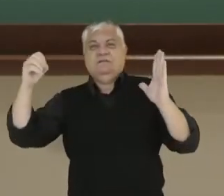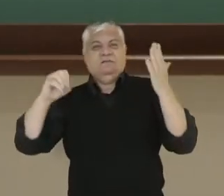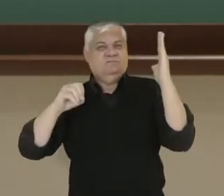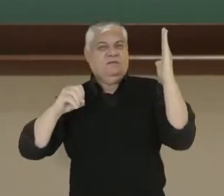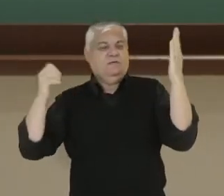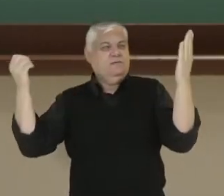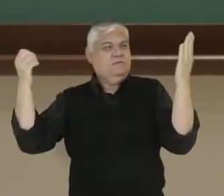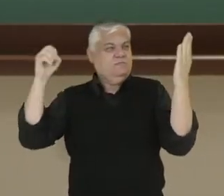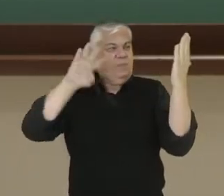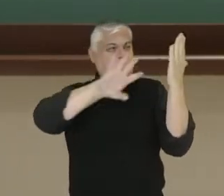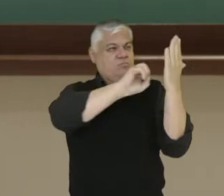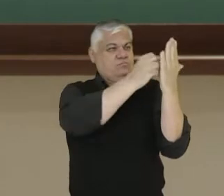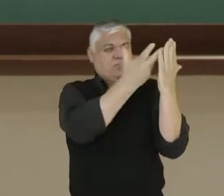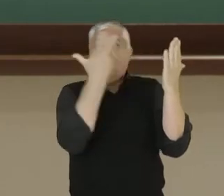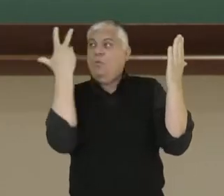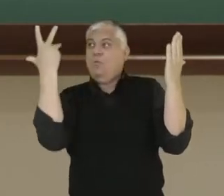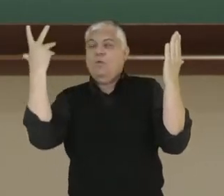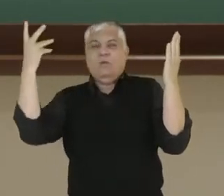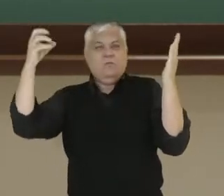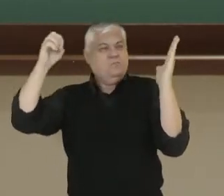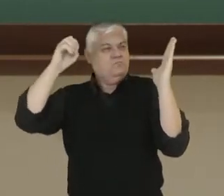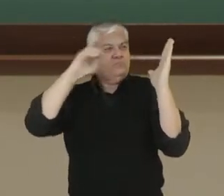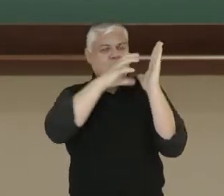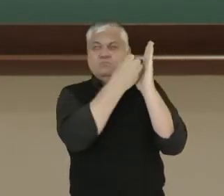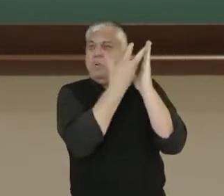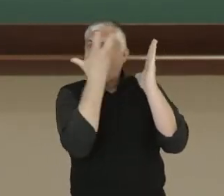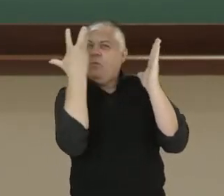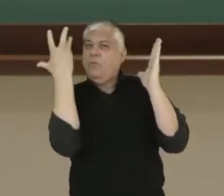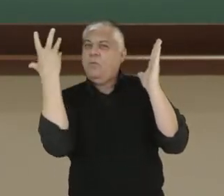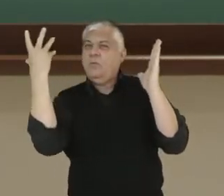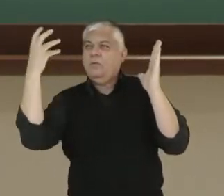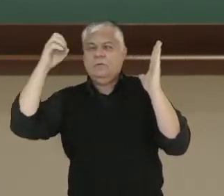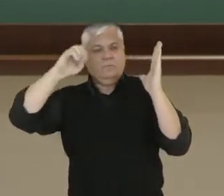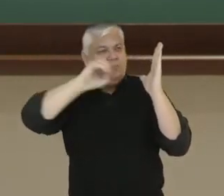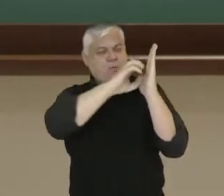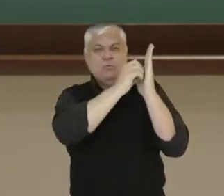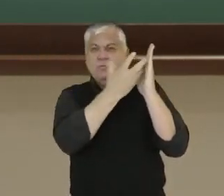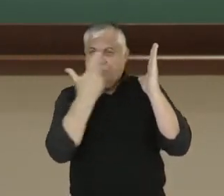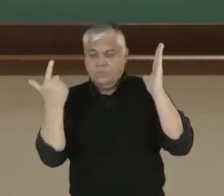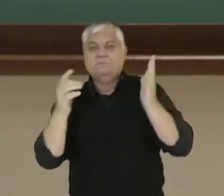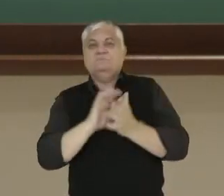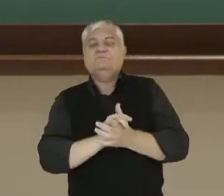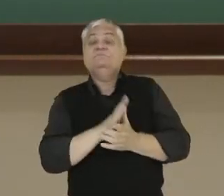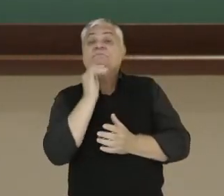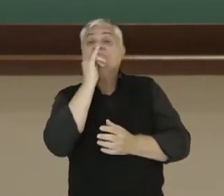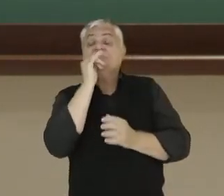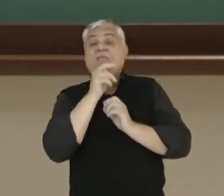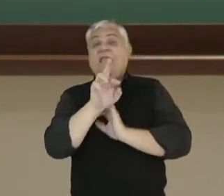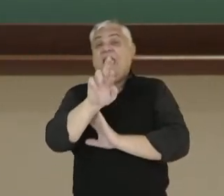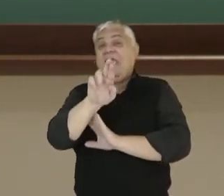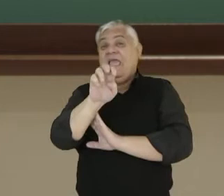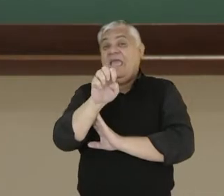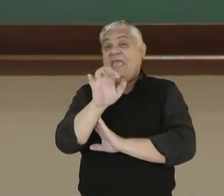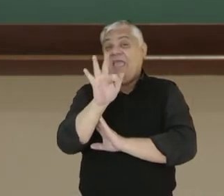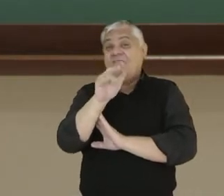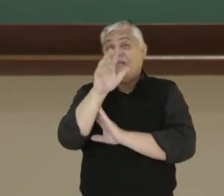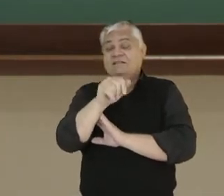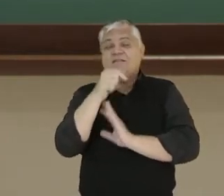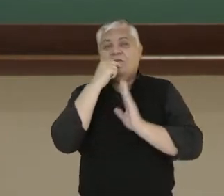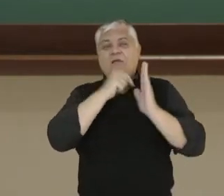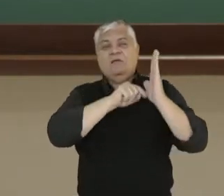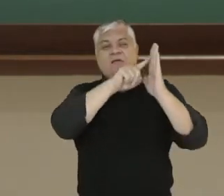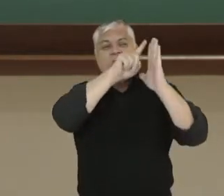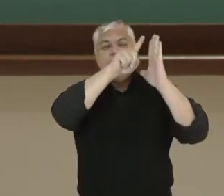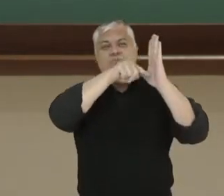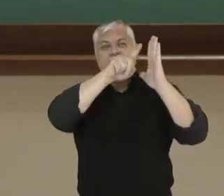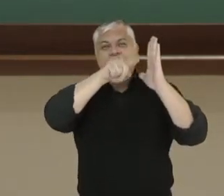ela bate e ela retorna. A ideia é bate e reflete. Já a refração, a onda vai e